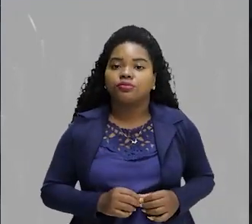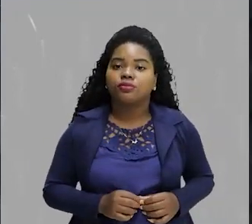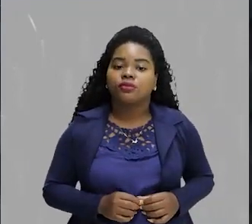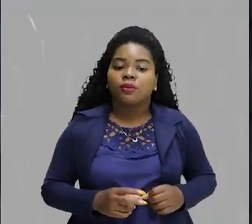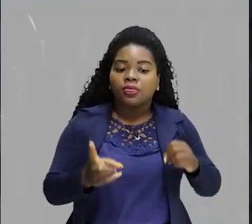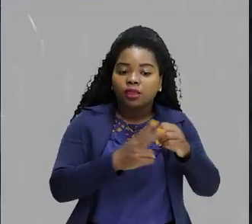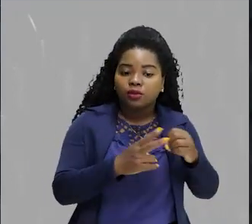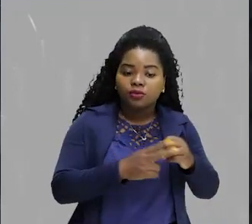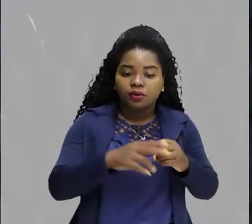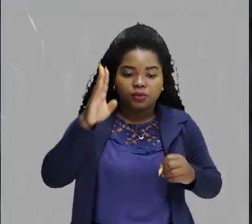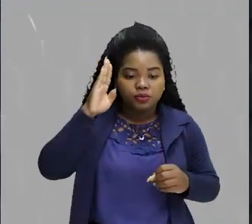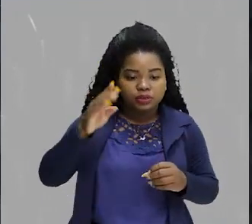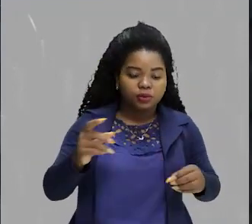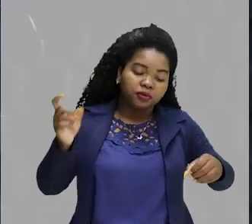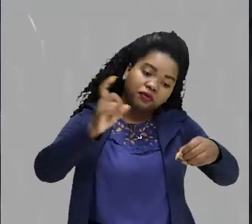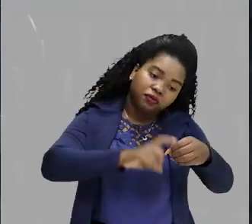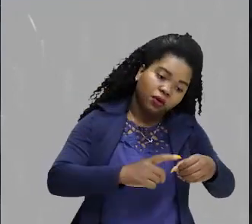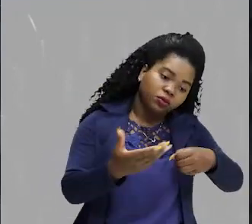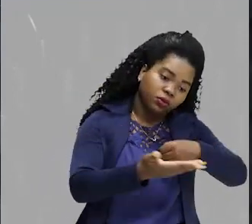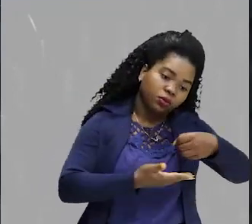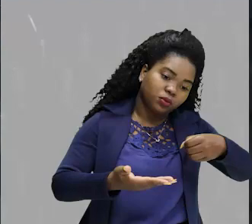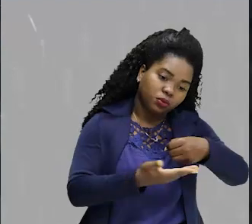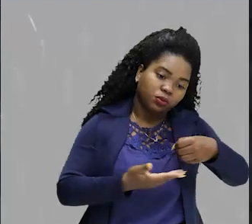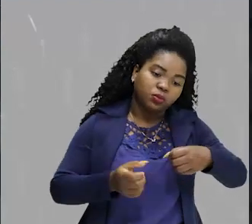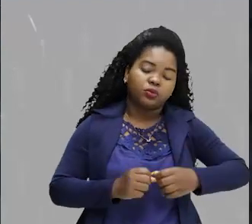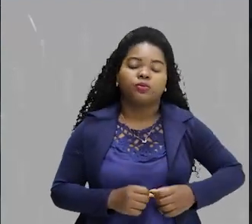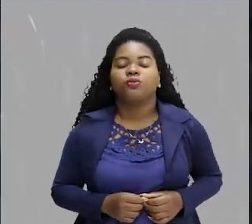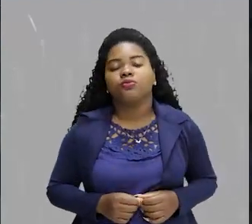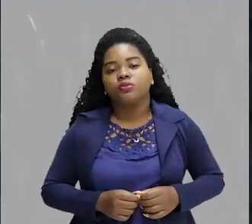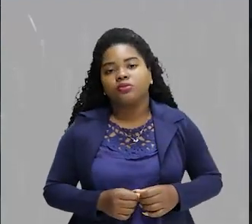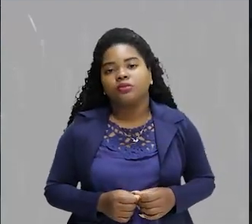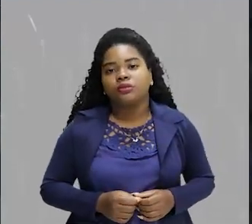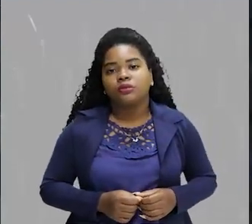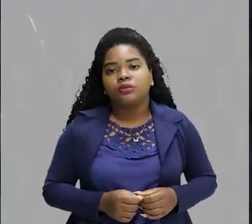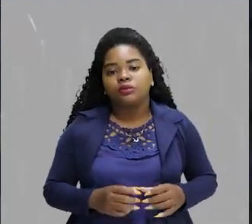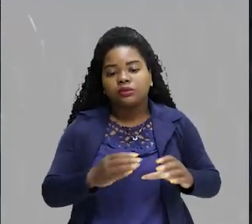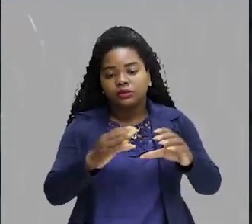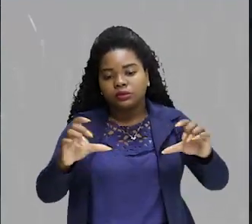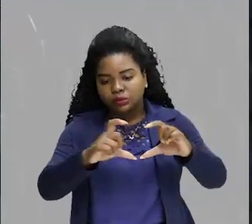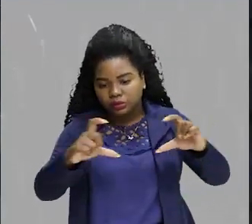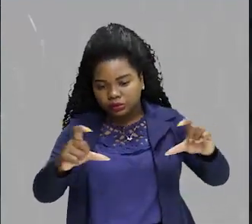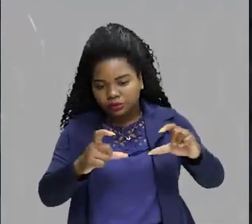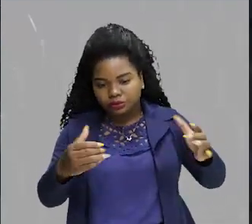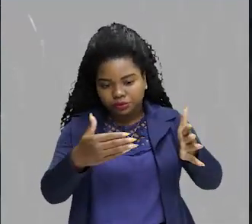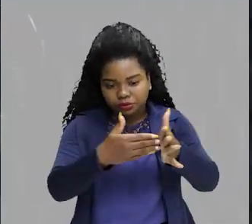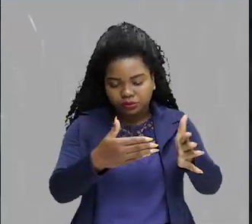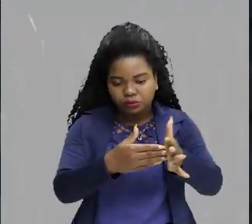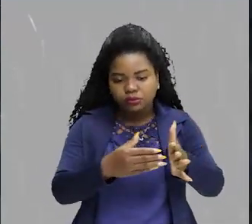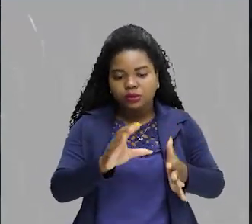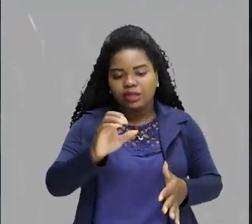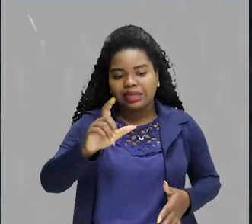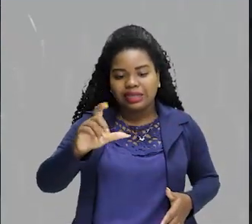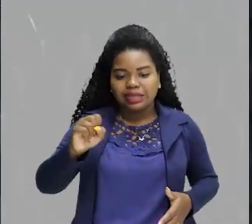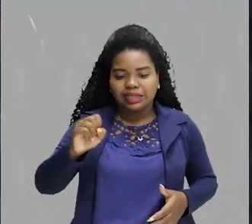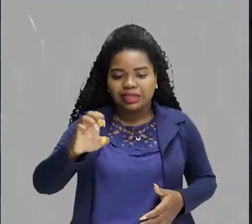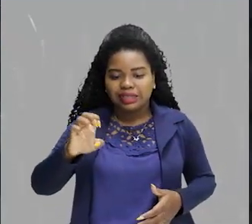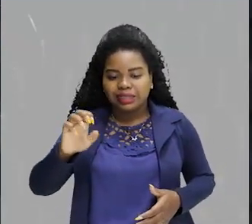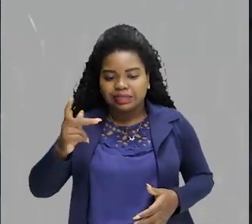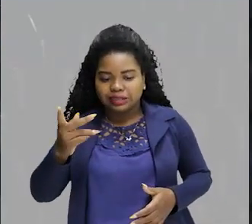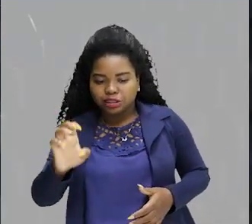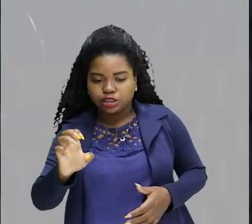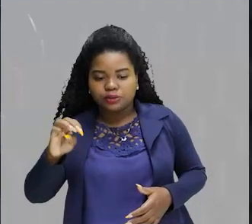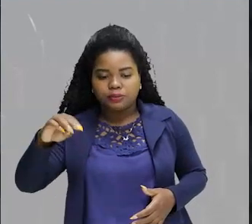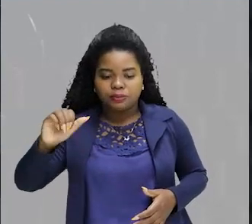forma básica. E nós vamos acrescentar no final da frase o question mark. Question mark é o ponto